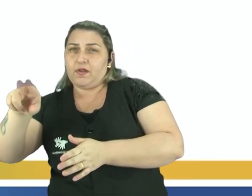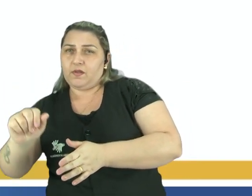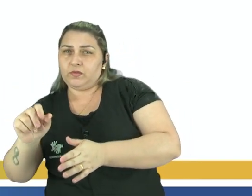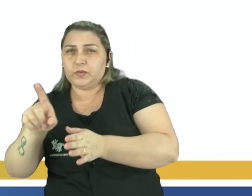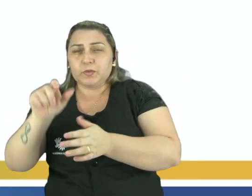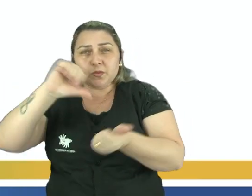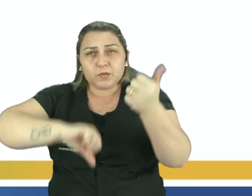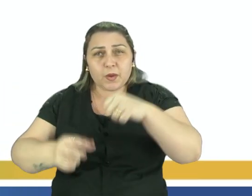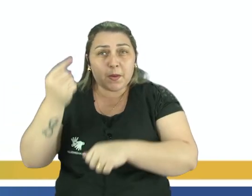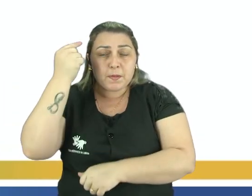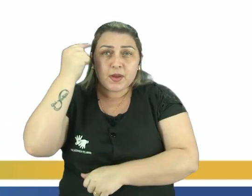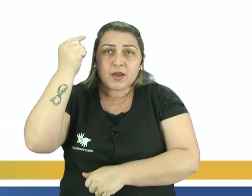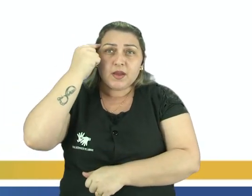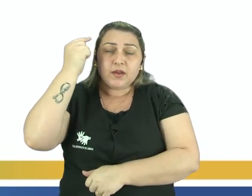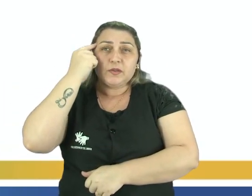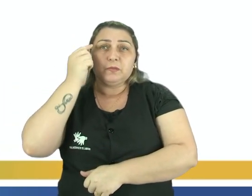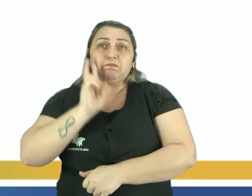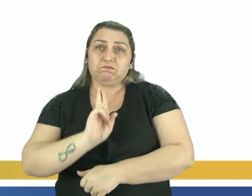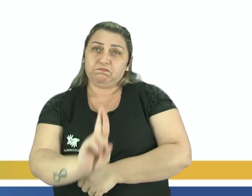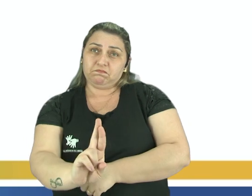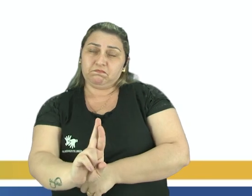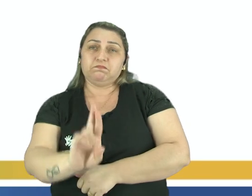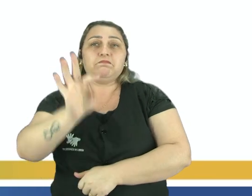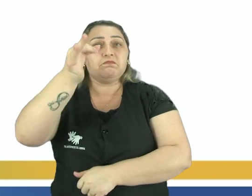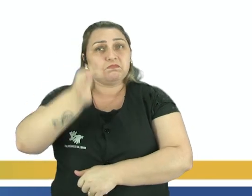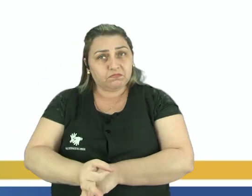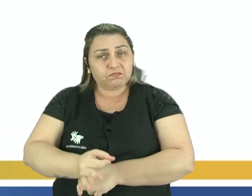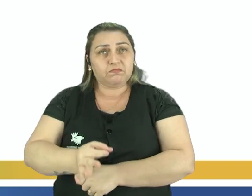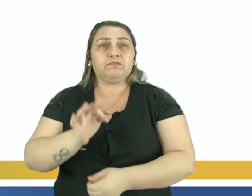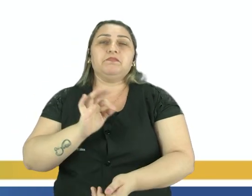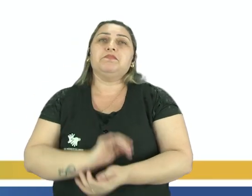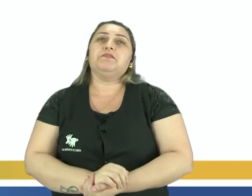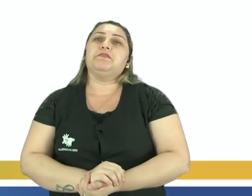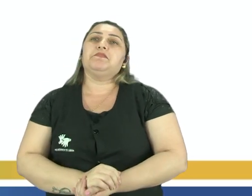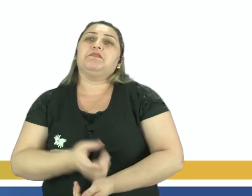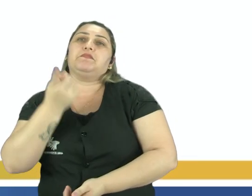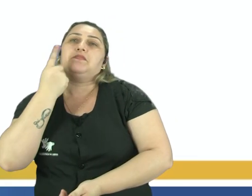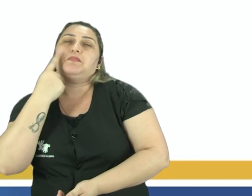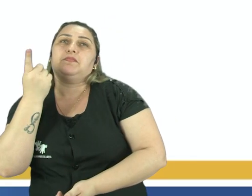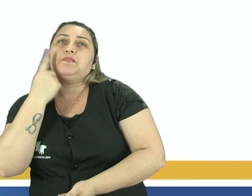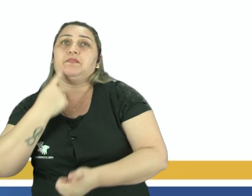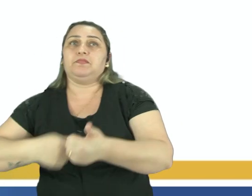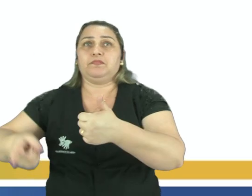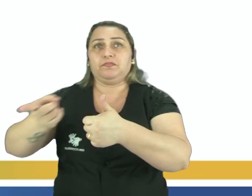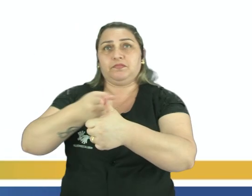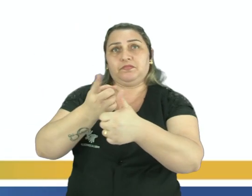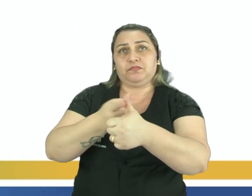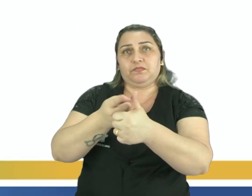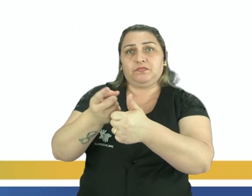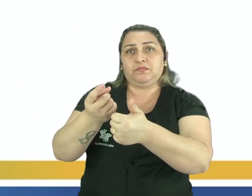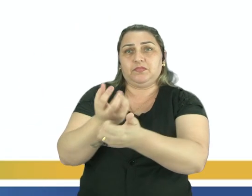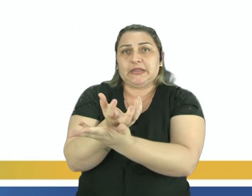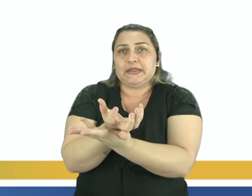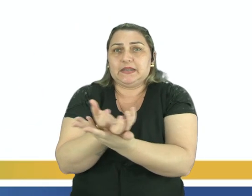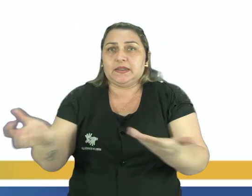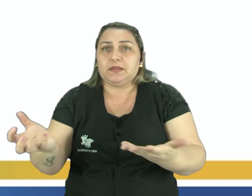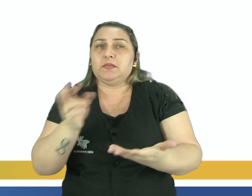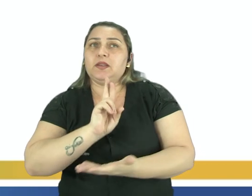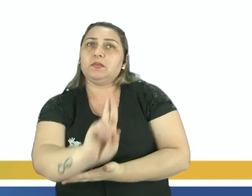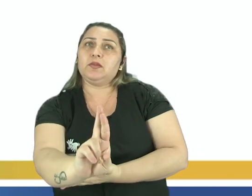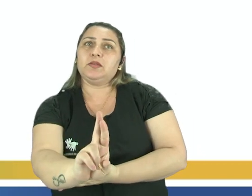analisem, pensem aí, que daqui a pouco a gente vai ver se vocês conseguiram acertar, né? Então vamos aqui para o nosso gabarito, né? Para as